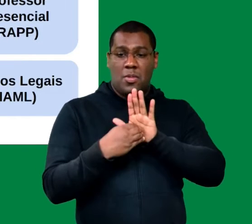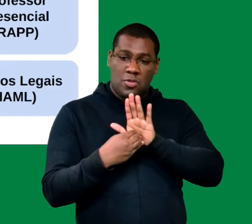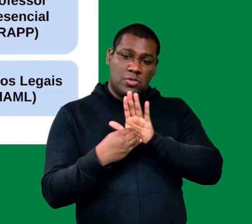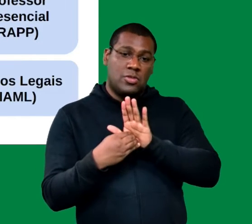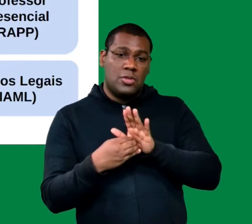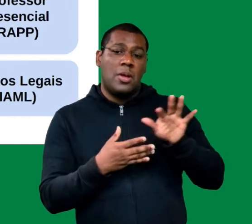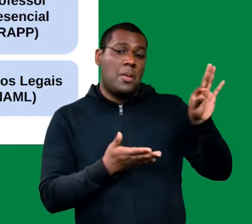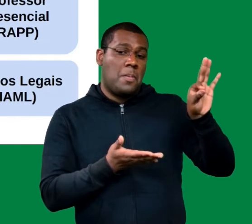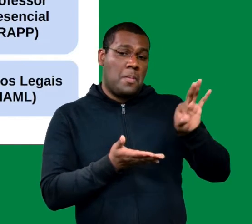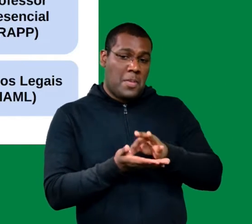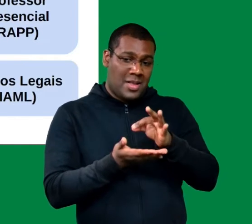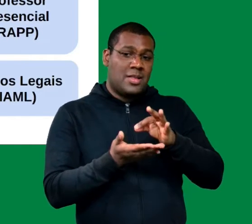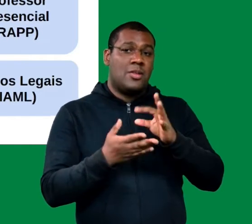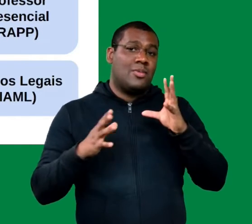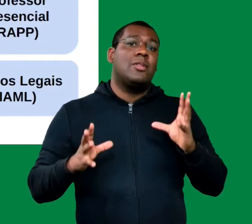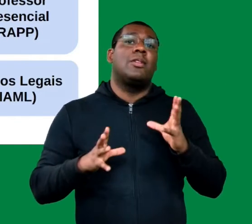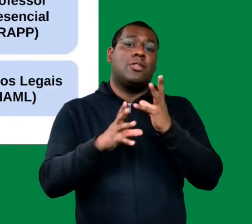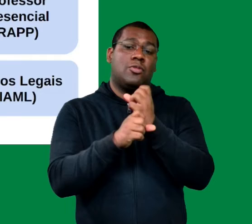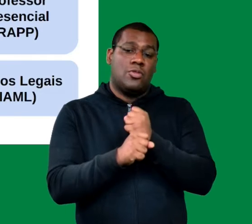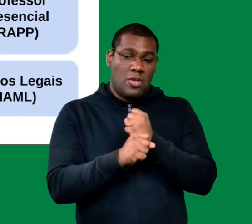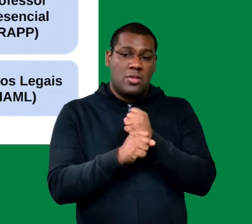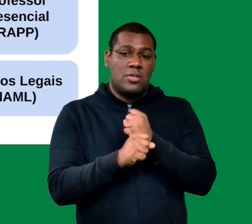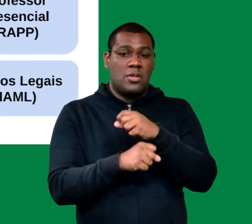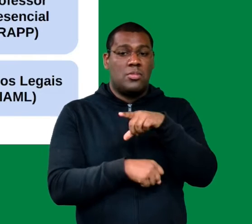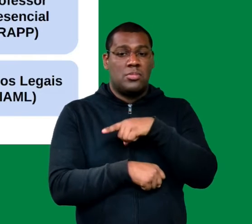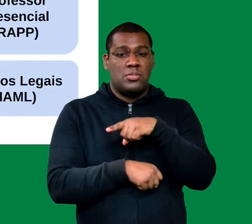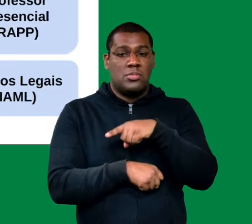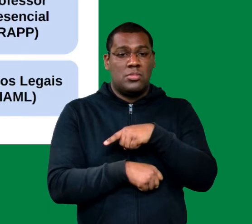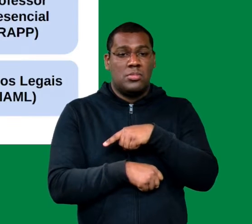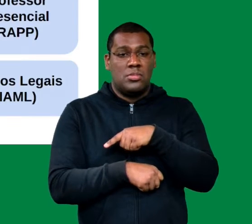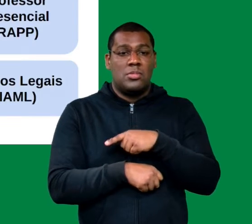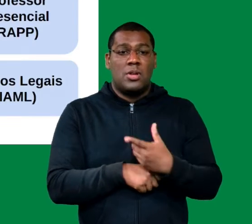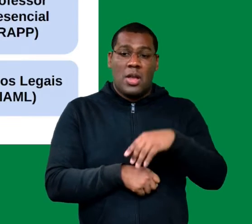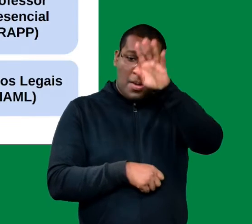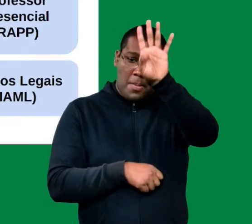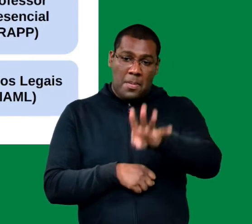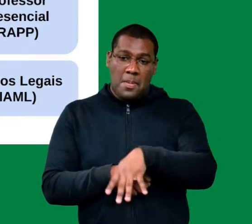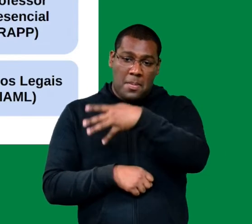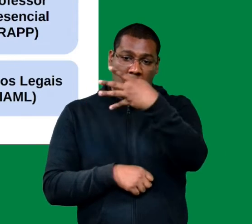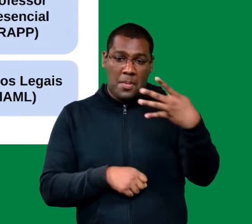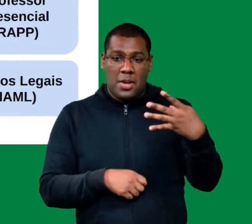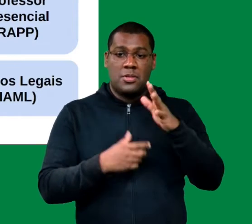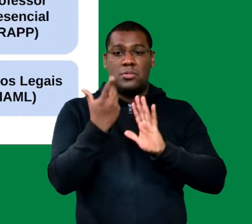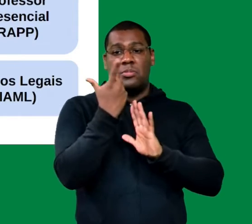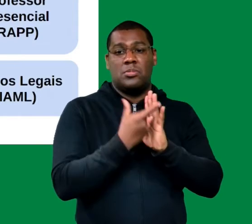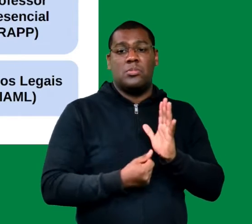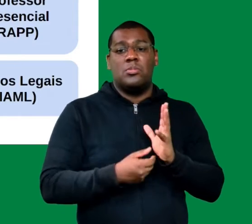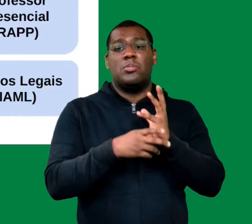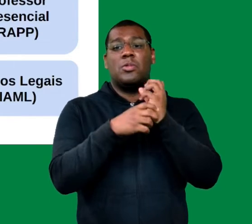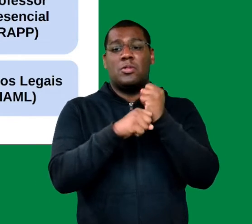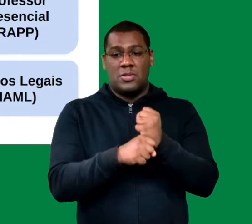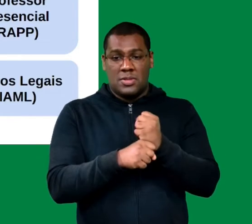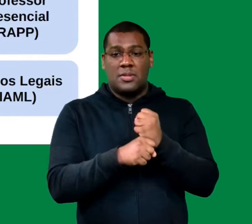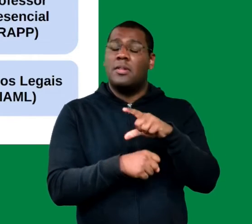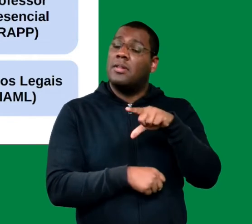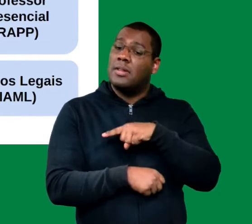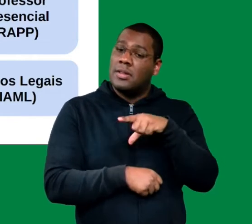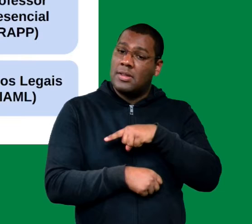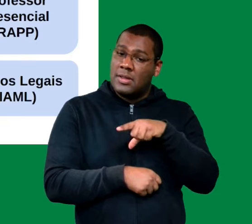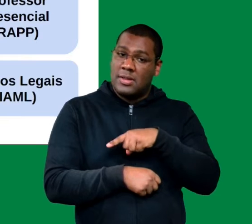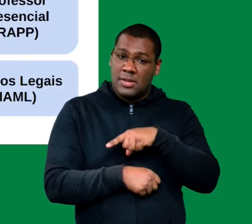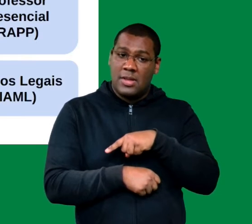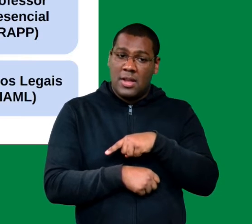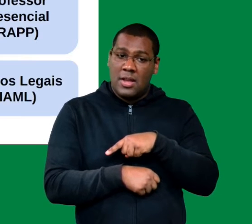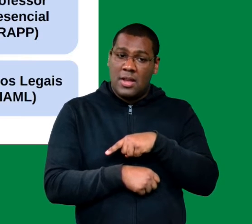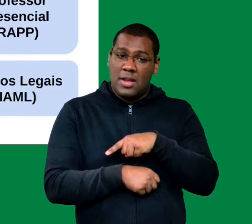fórmula de cálculo específica e aqui na matriz orçamentária também a uma fórmula de cálculo específica